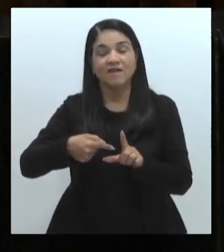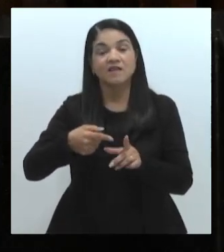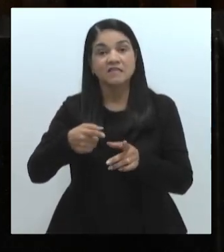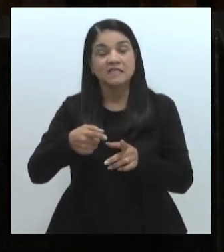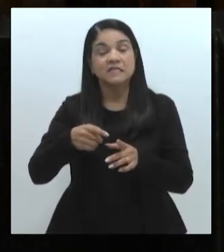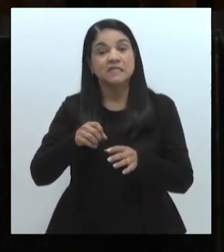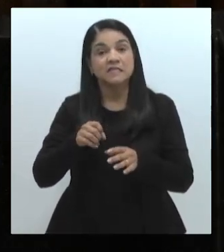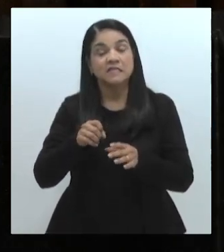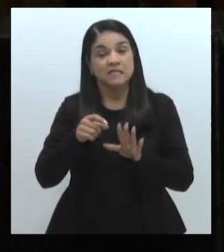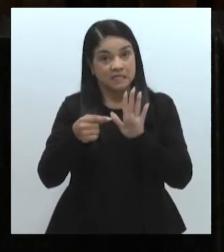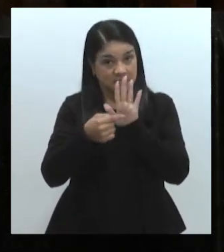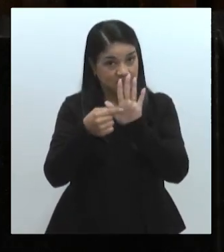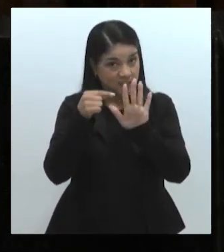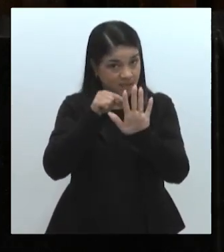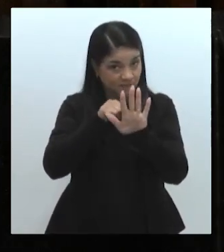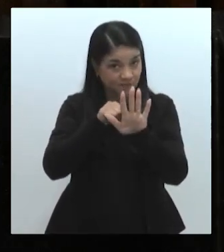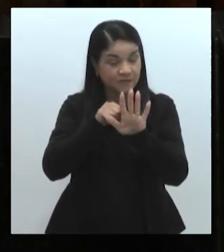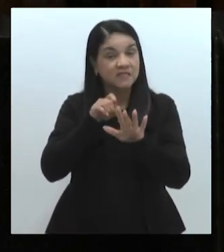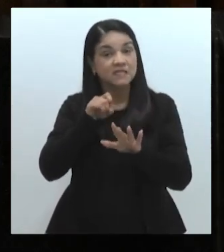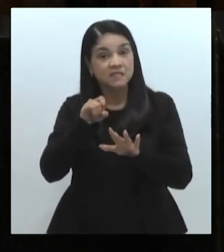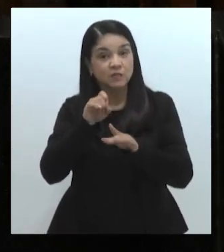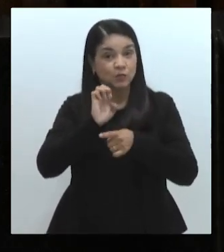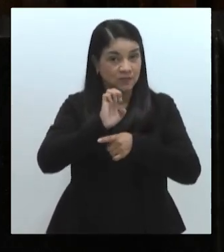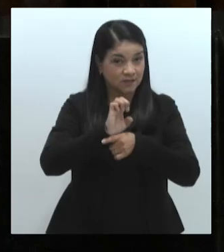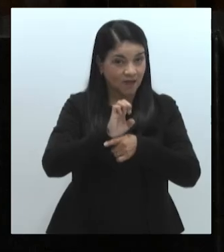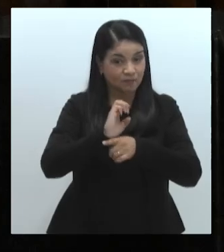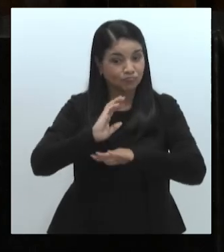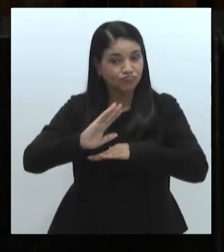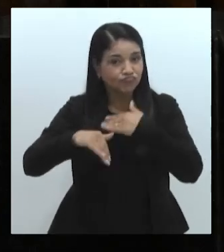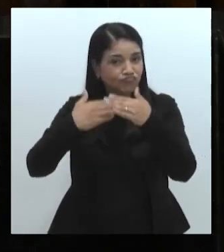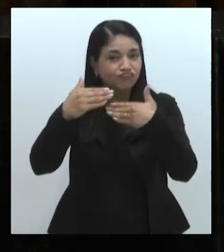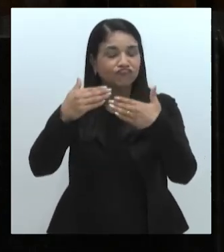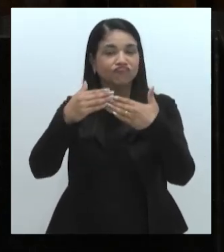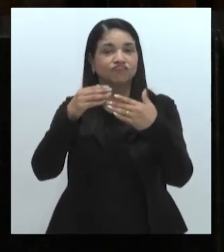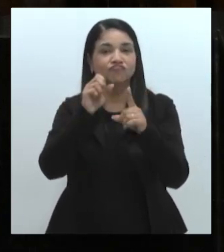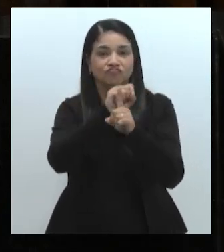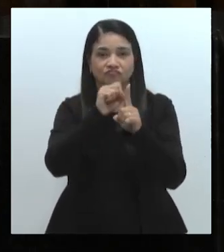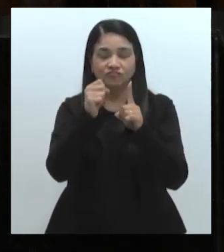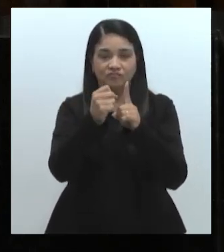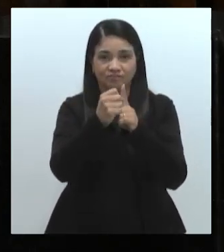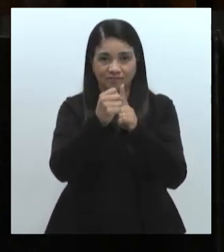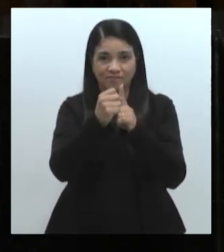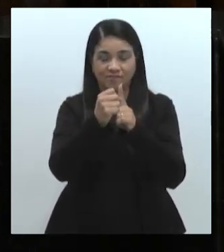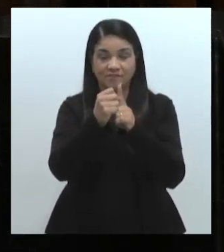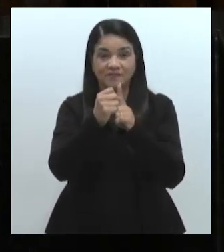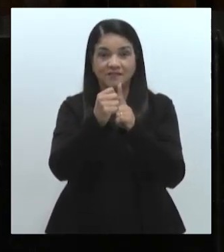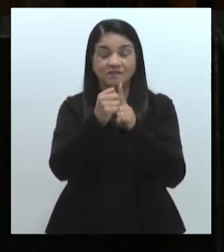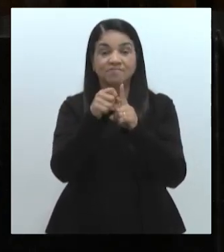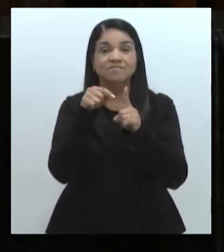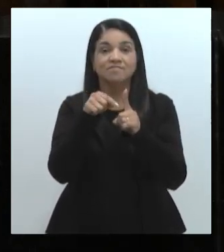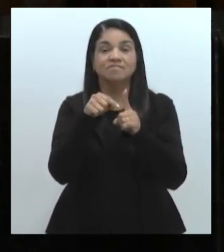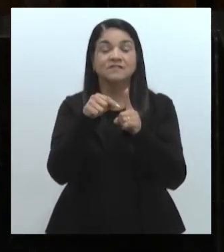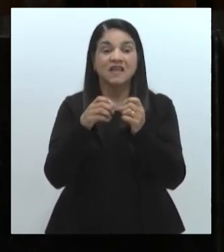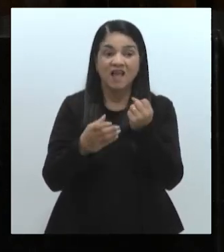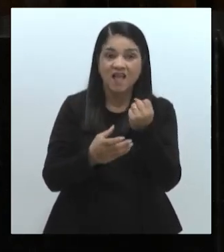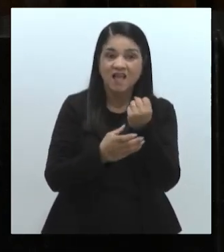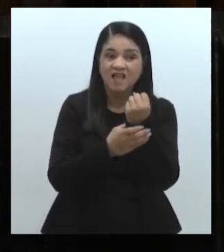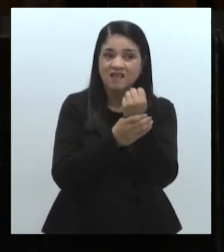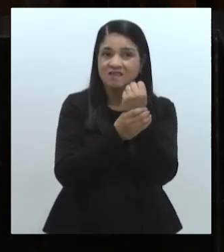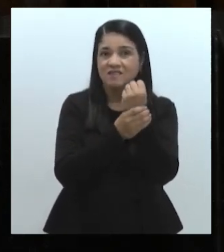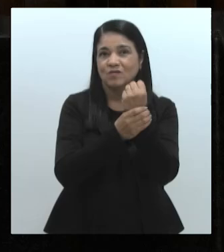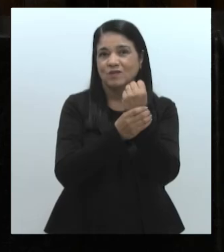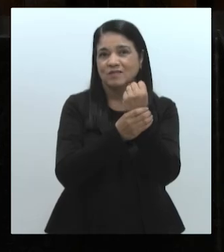econômica e socialmente, cresce a insegurança pública. E se a insegurança pública